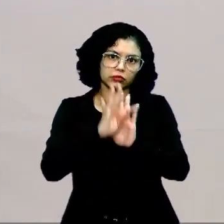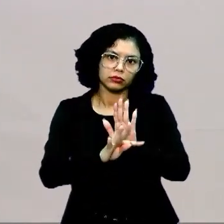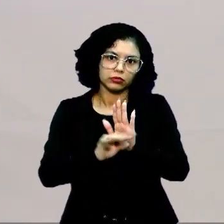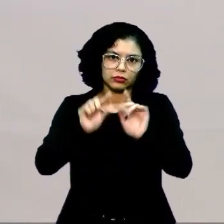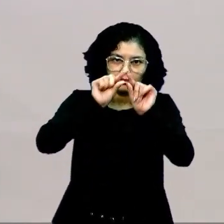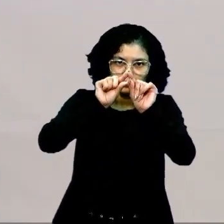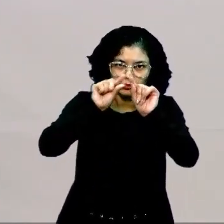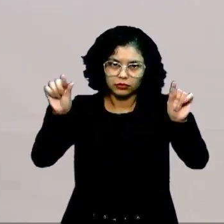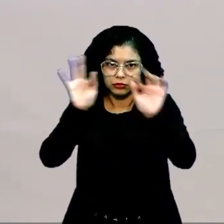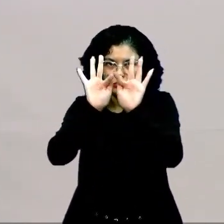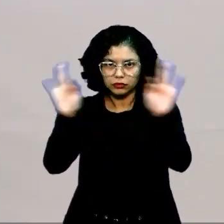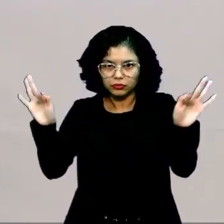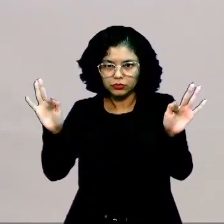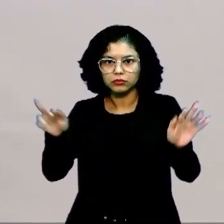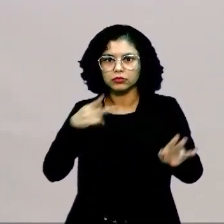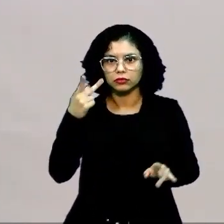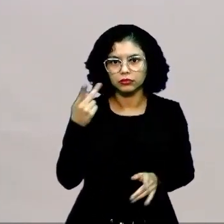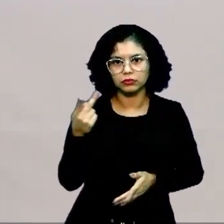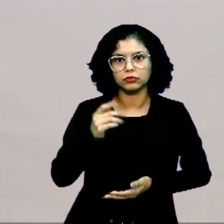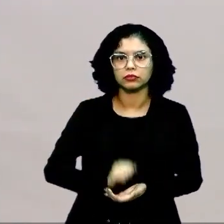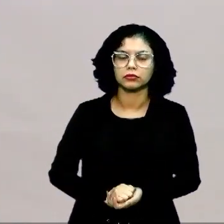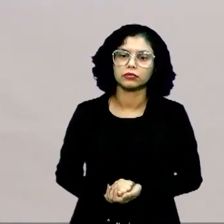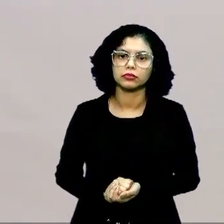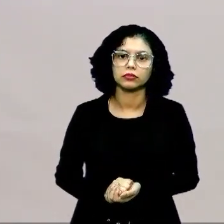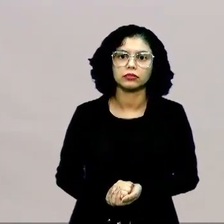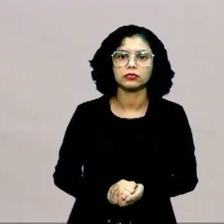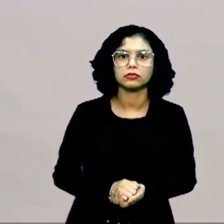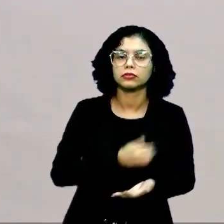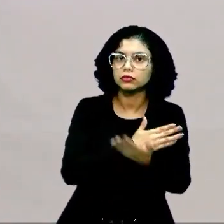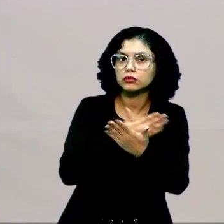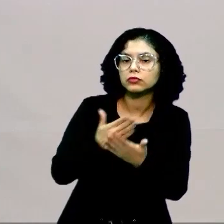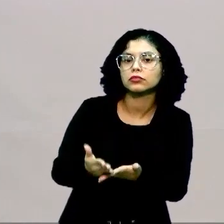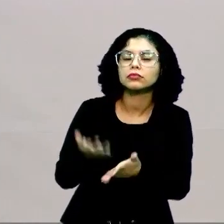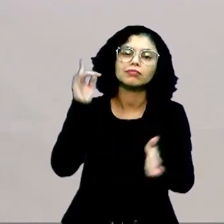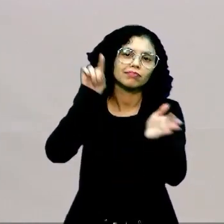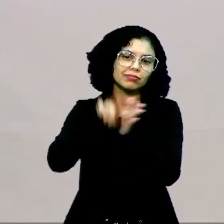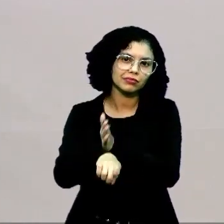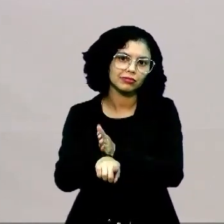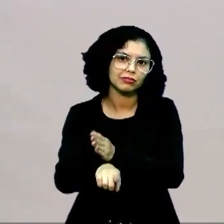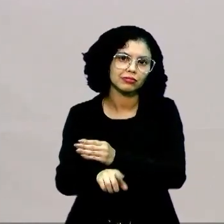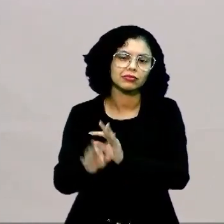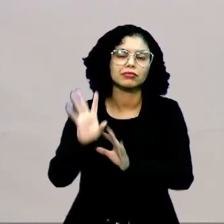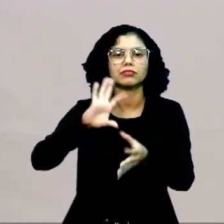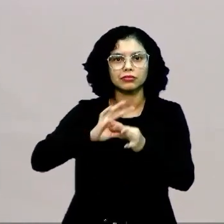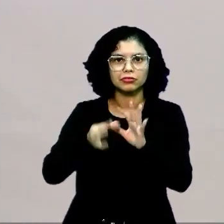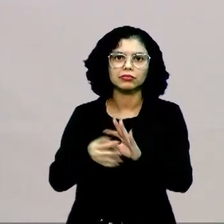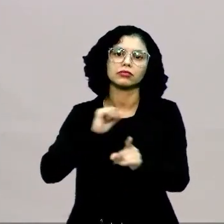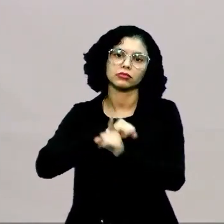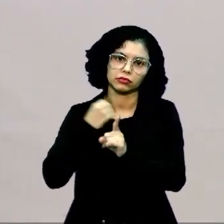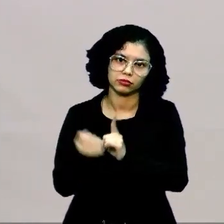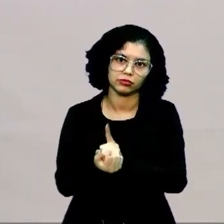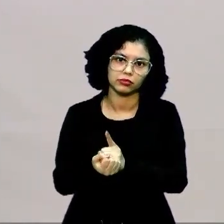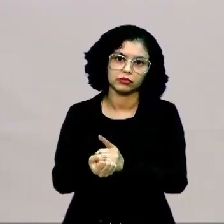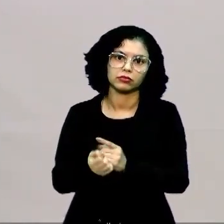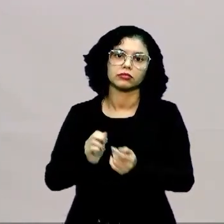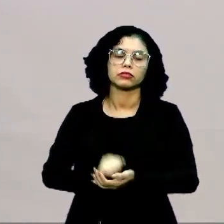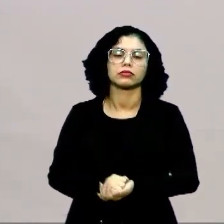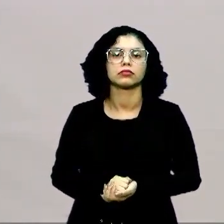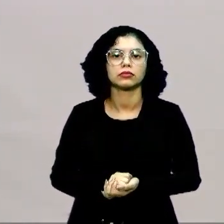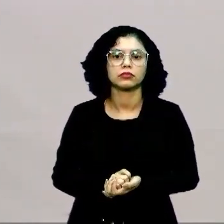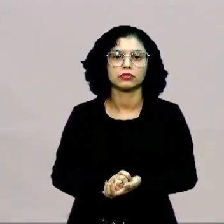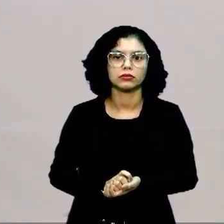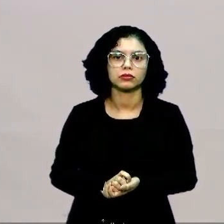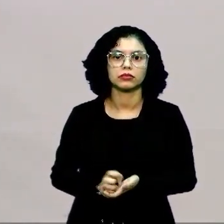uma frase dela no enunciado da questão, ela começa a questionar o contexto social no qual ela está,